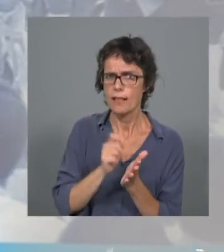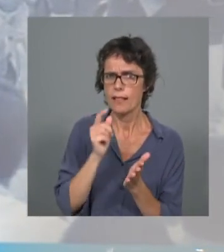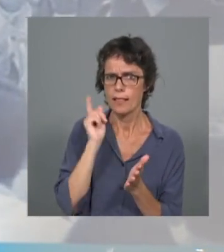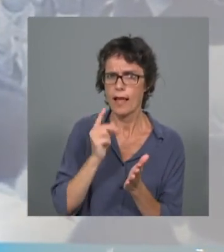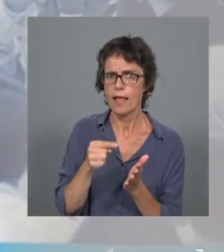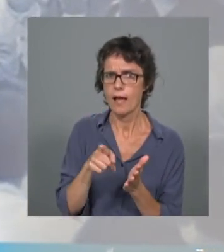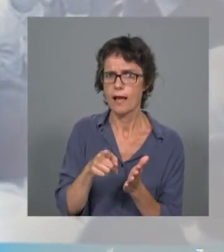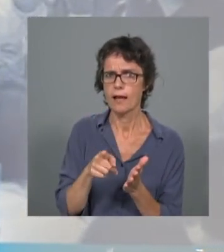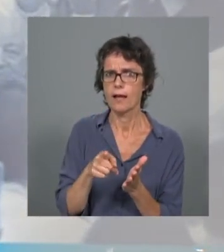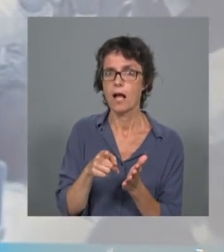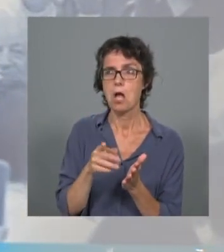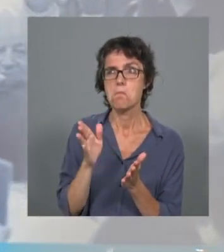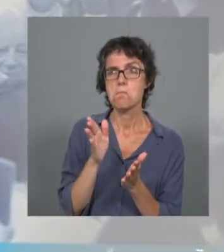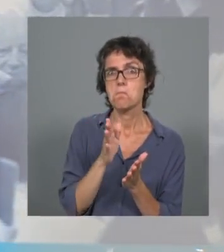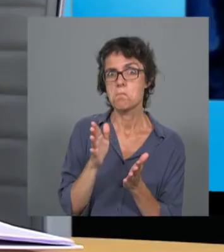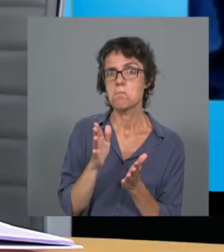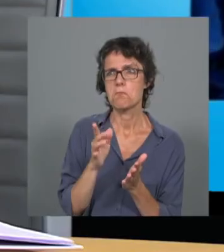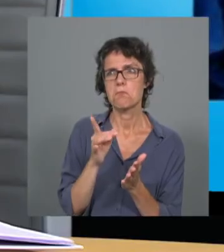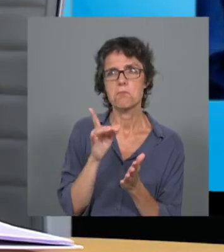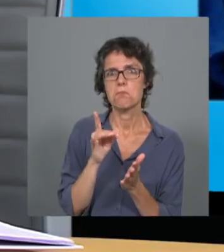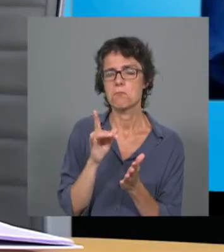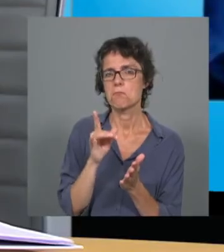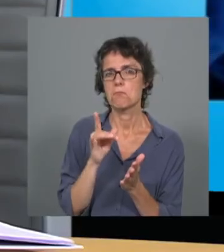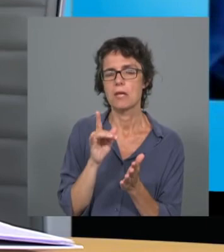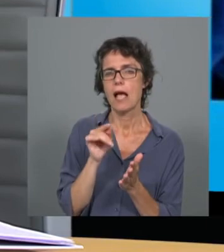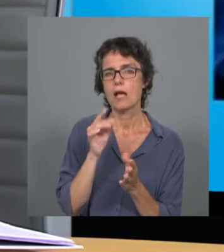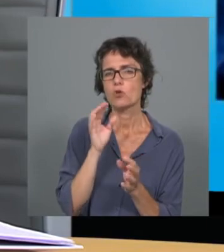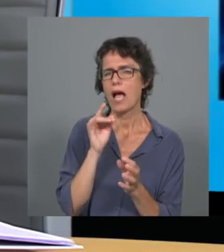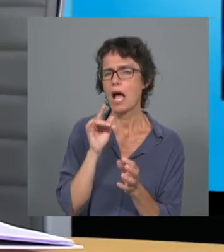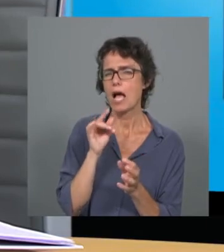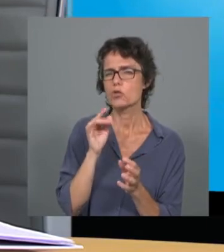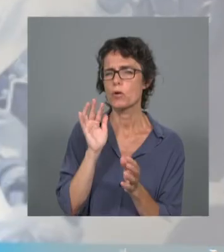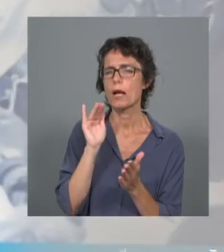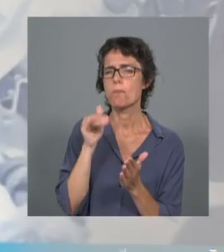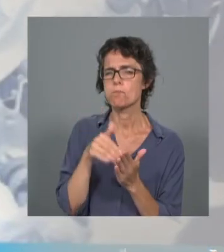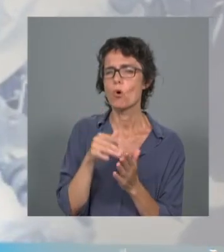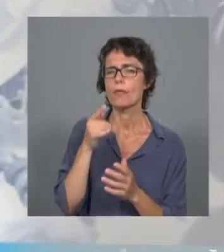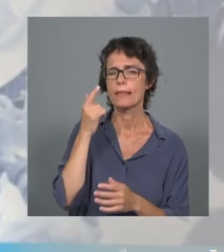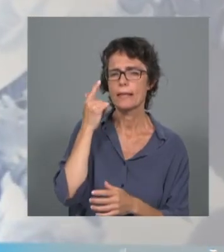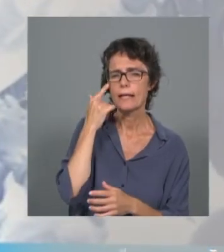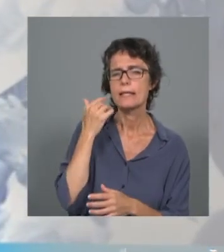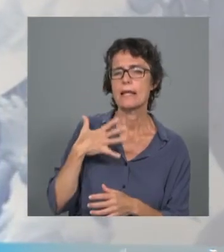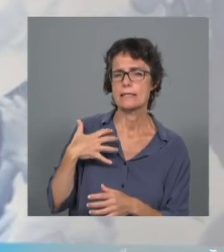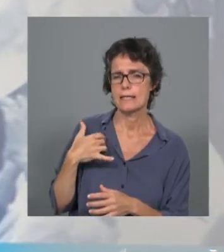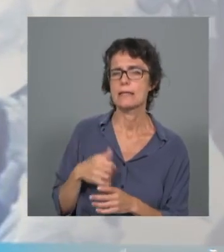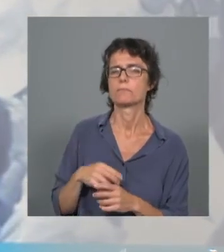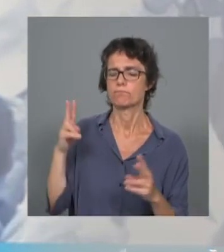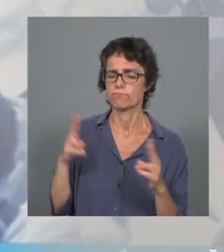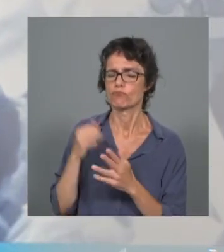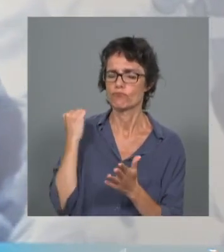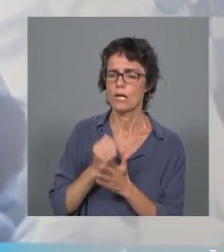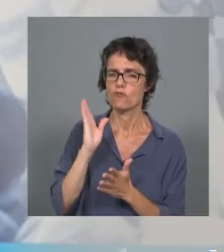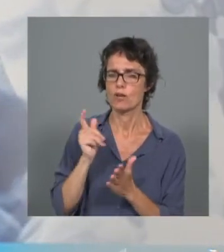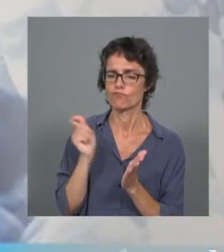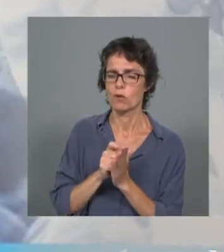setembro, habitualmente já todos contamos com as jornadas em setembro. Na última quinta e sexta-feira, não é? Exatamente. Temos encontro marcado. Fica